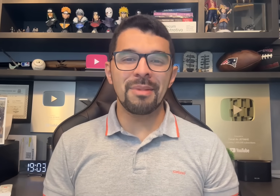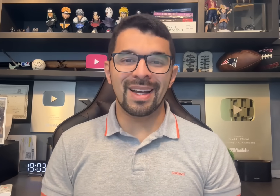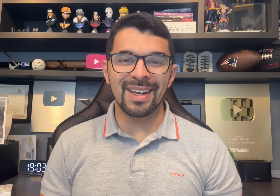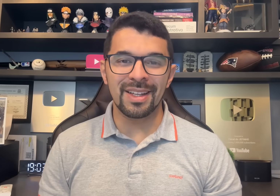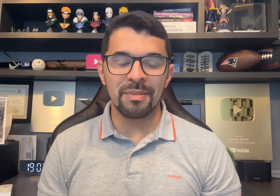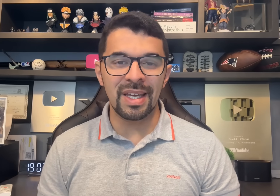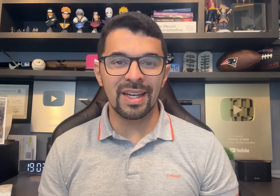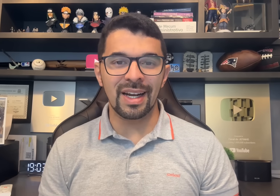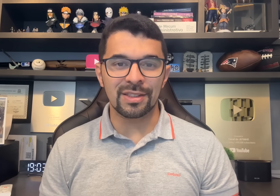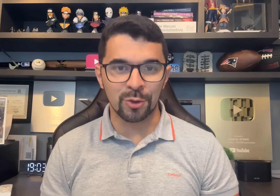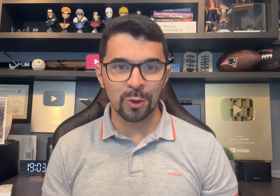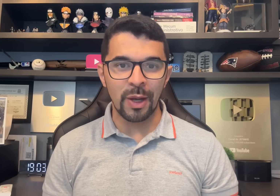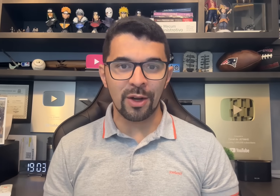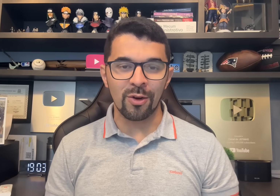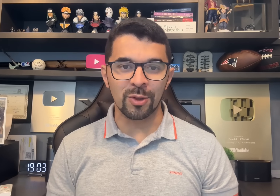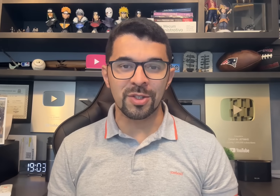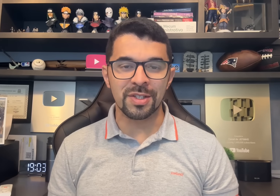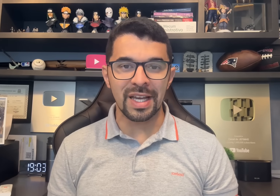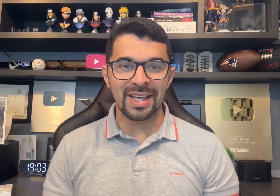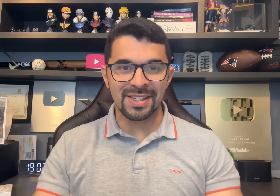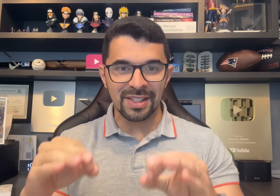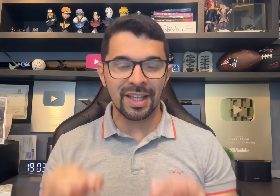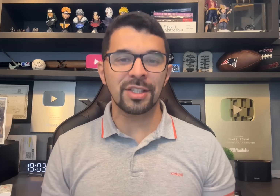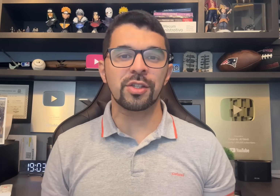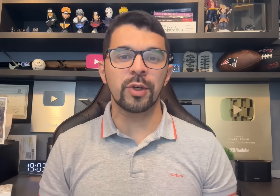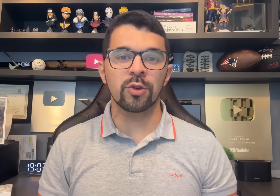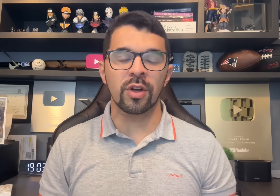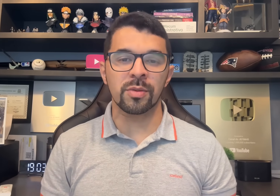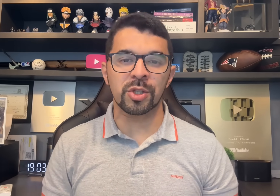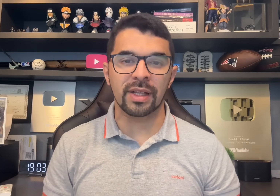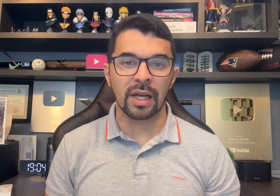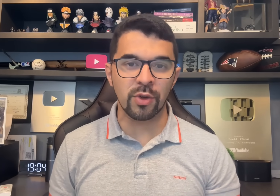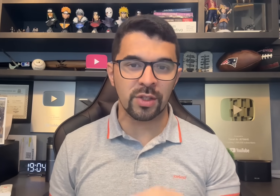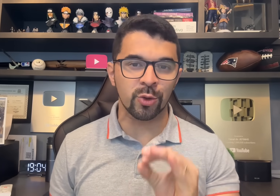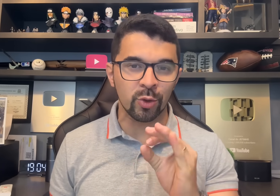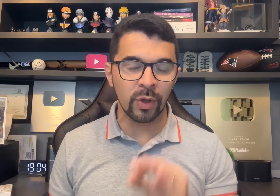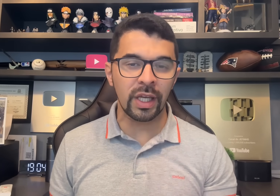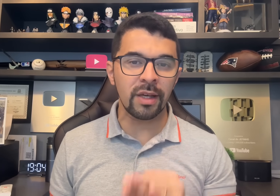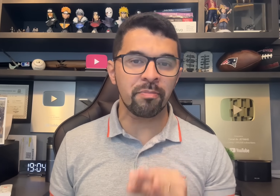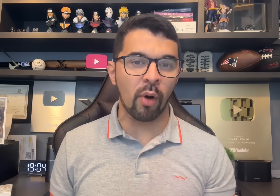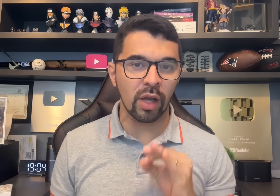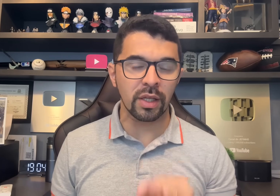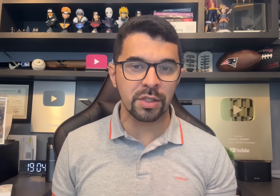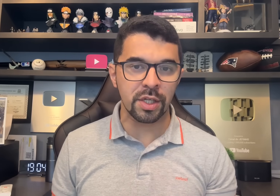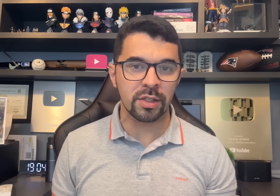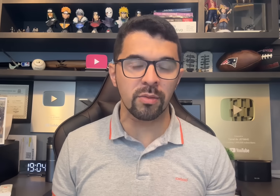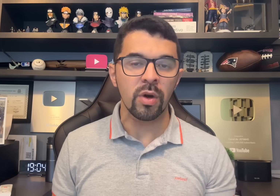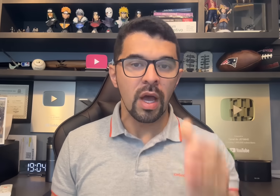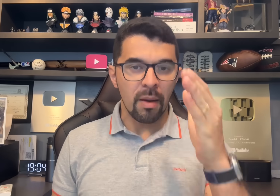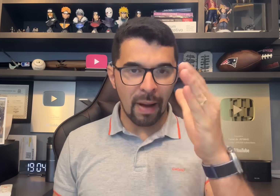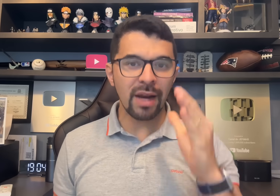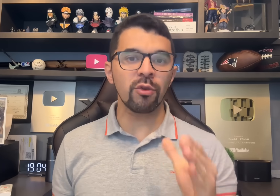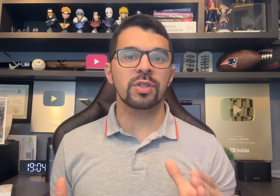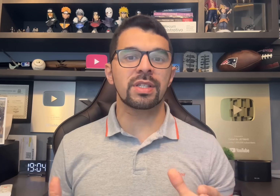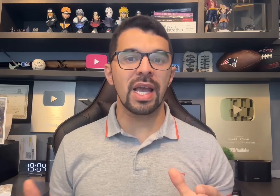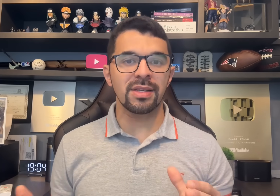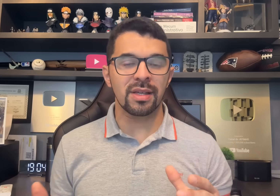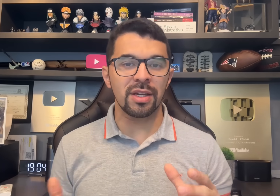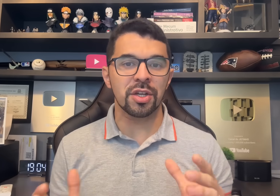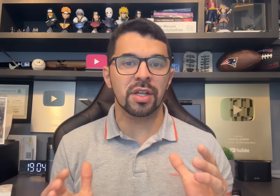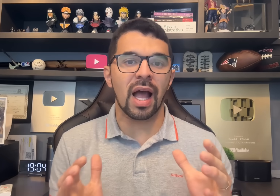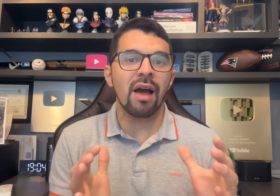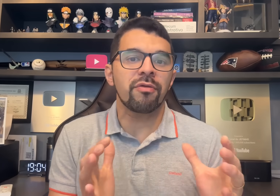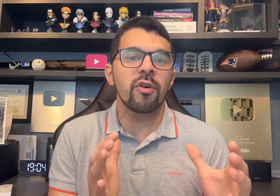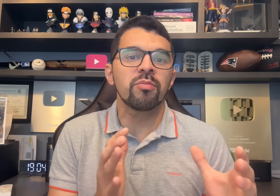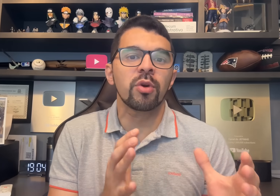amigo, olá minha querida amiga, tudo bem com vocês? E neste vídeo nós vamos tratar de um assunto importantíssimo para vocês